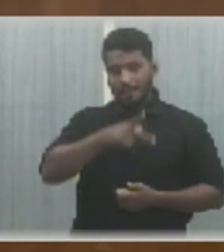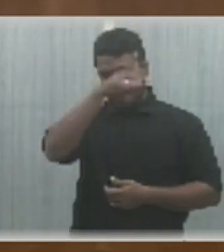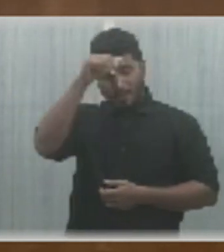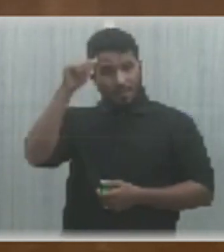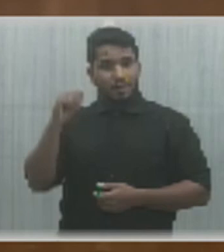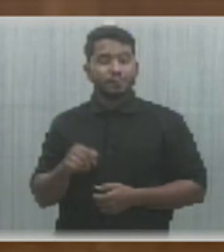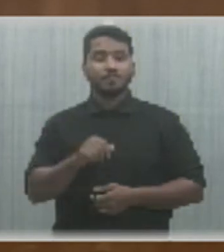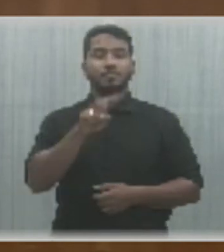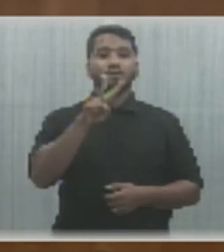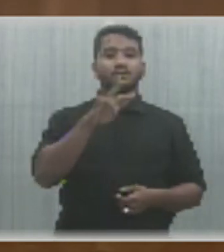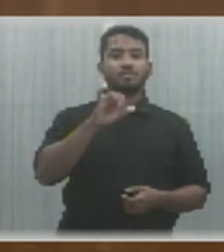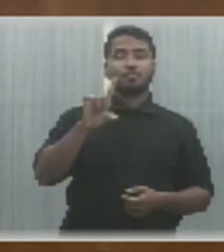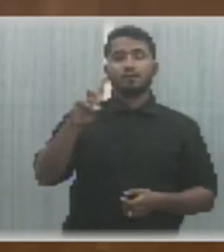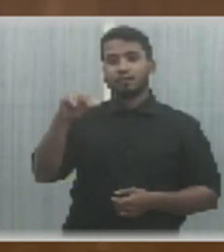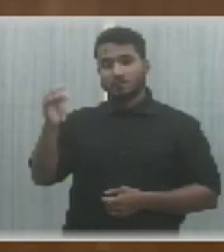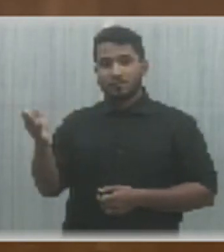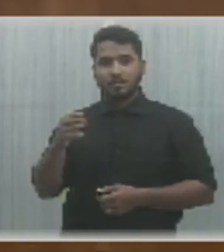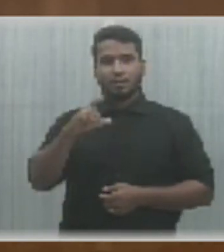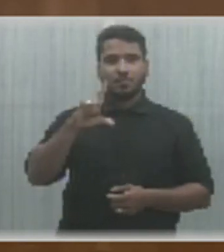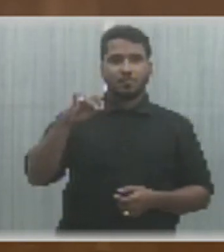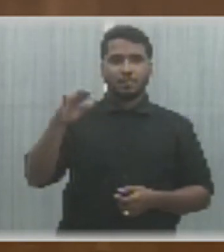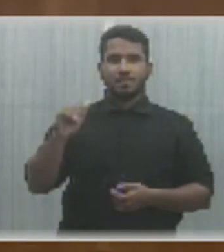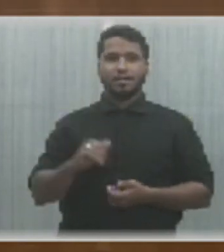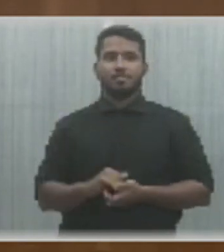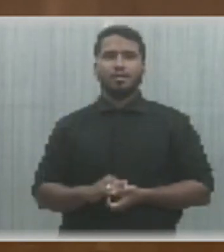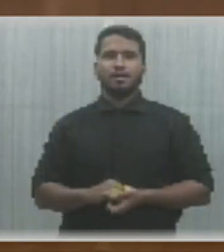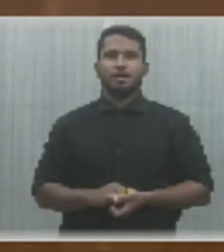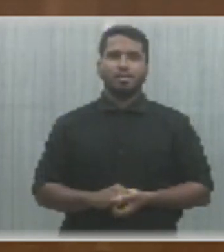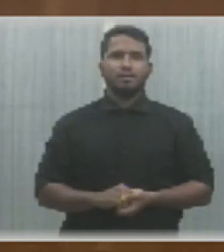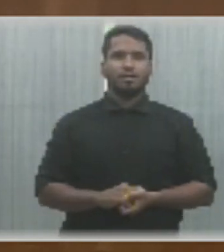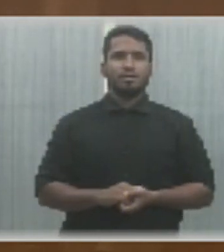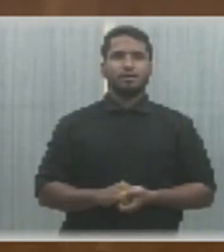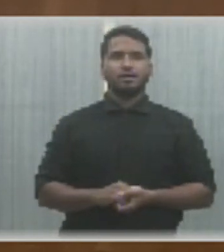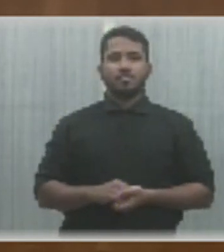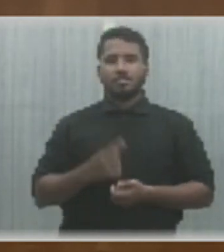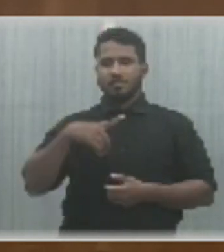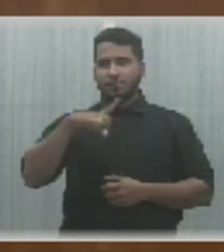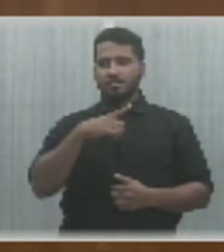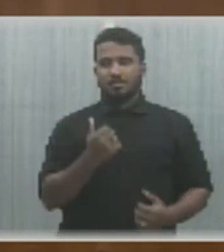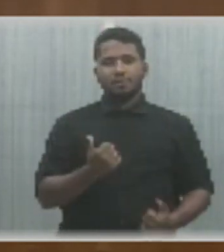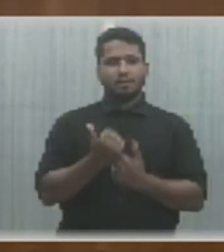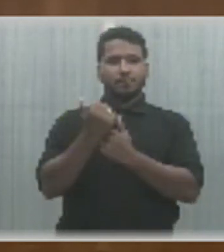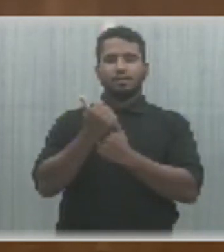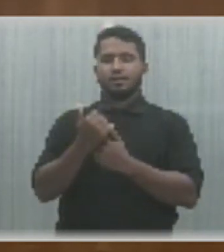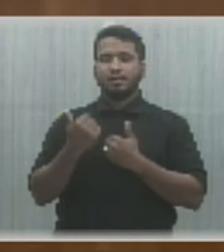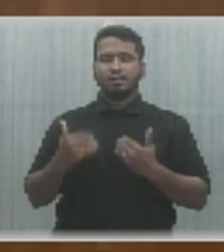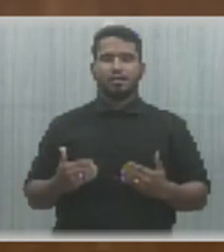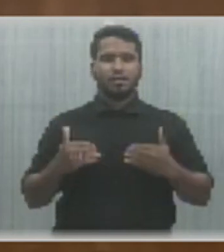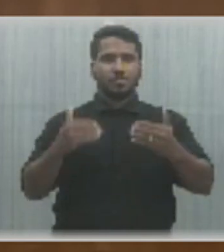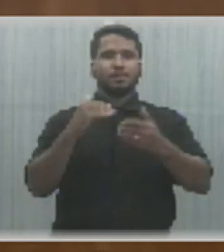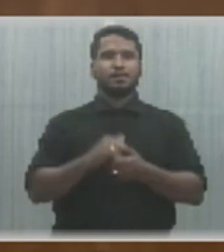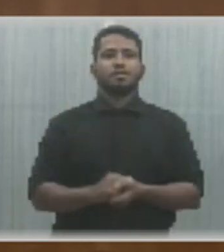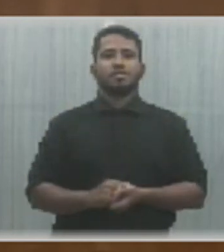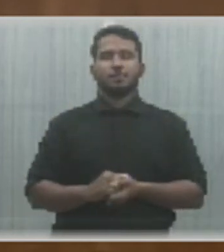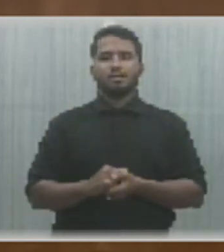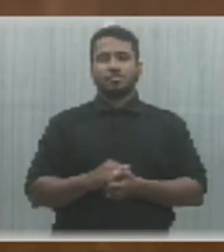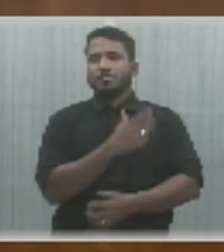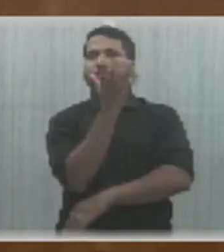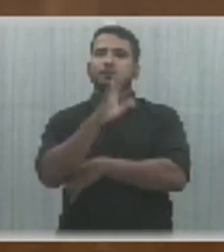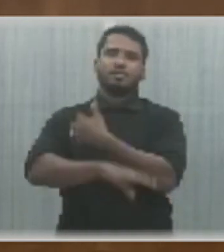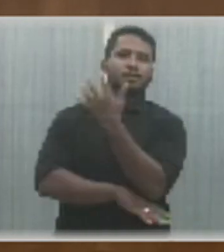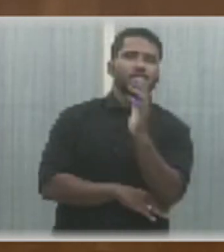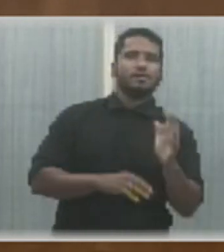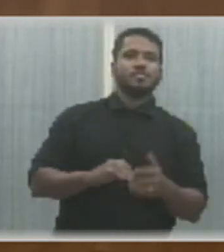Vilma Lima tomou essa decisão de implantar e foi buscar o apoio da Secretaria de Meio Ambiente.